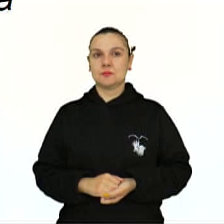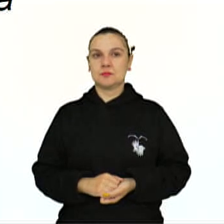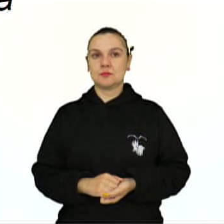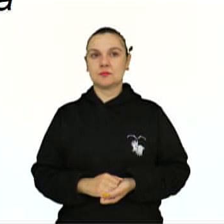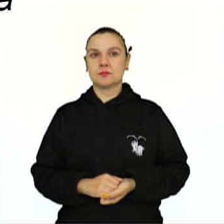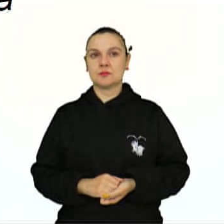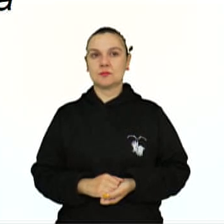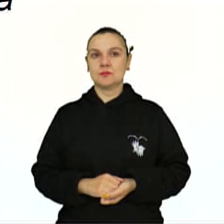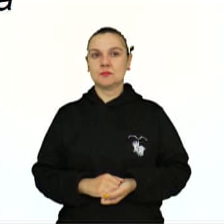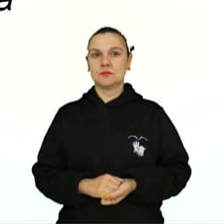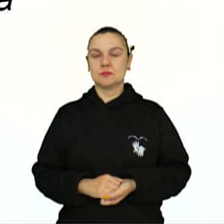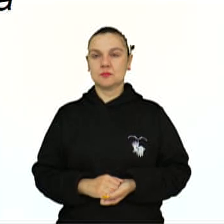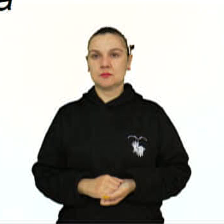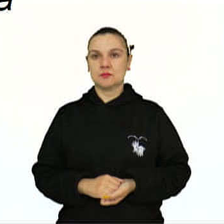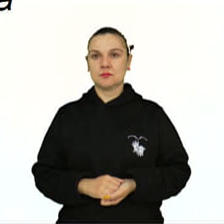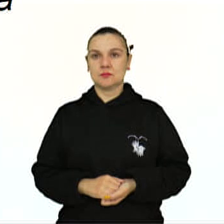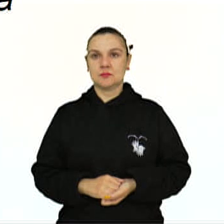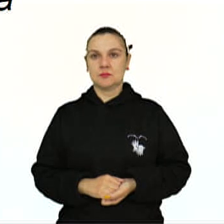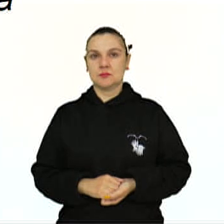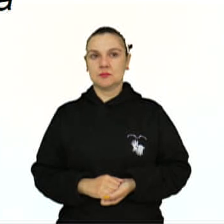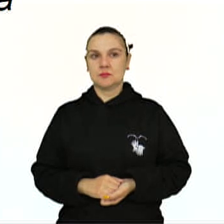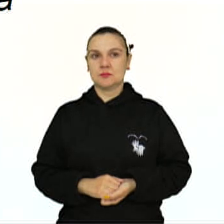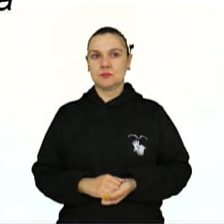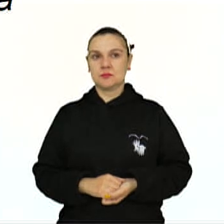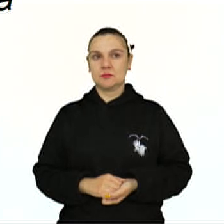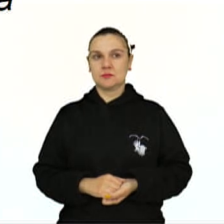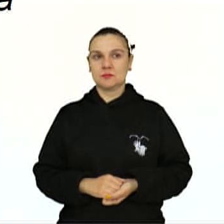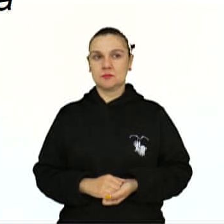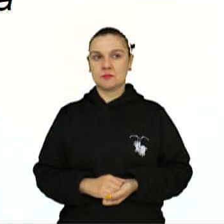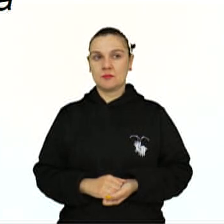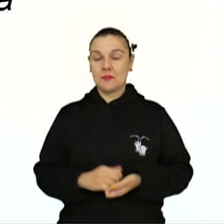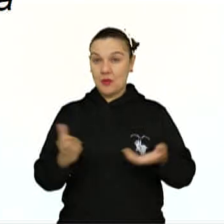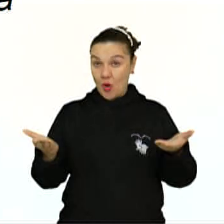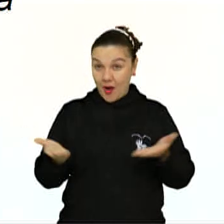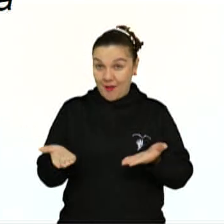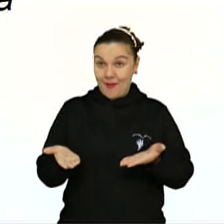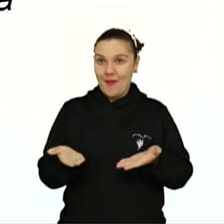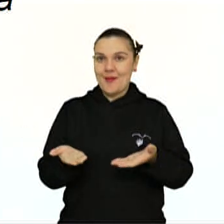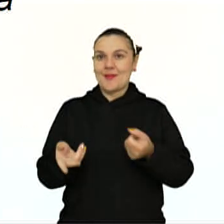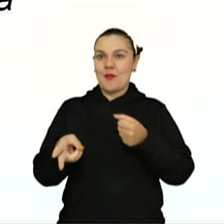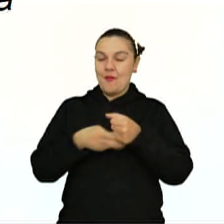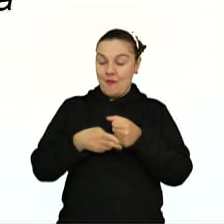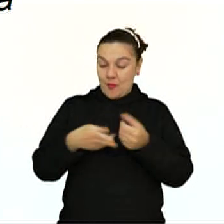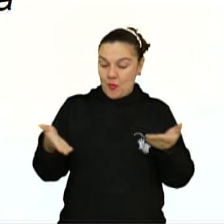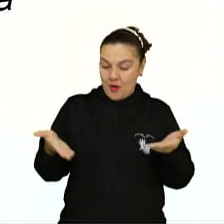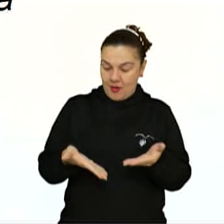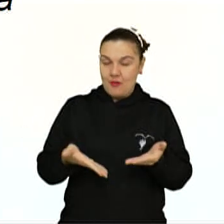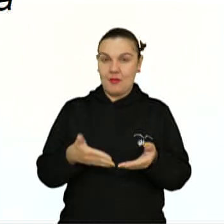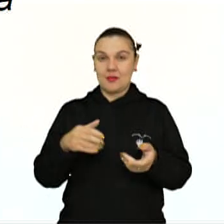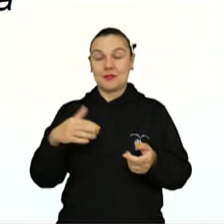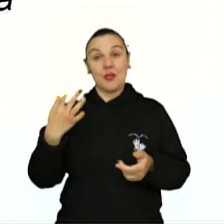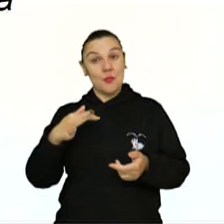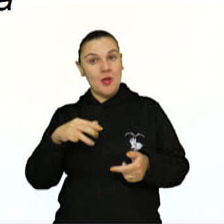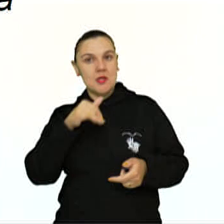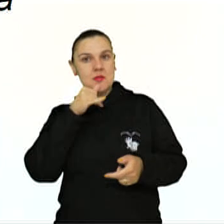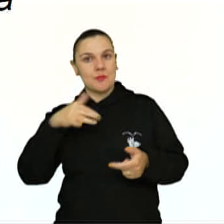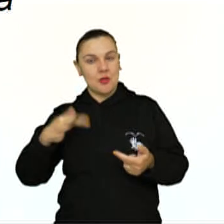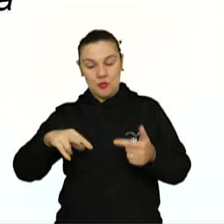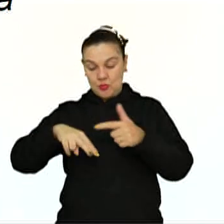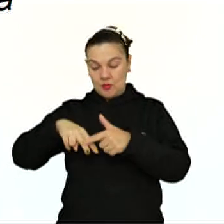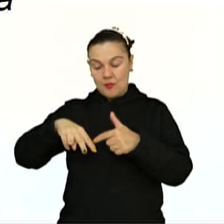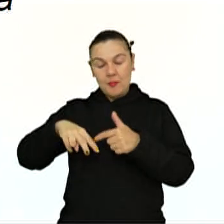doler são ações que estão no presente indicativo. É algo que está acontecendo naquele momento. Está doendo as pernas agora. Eu estou